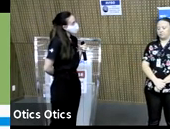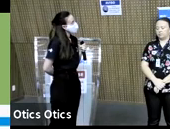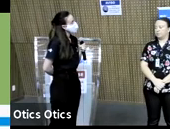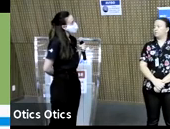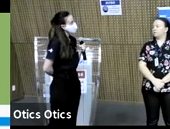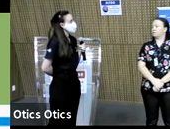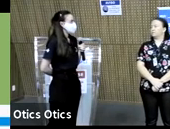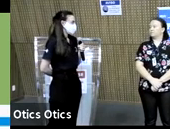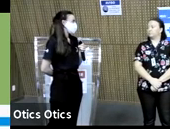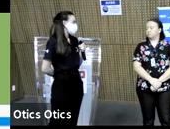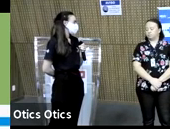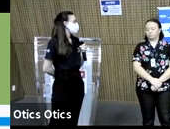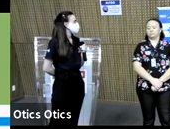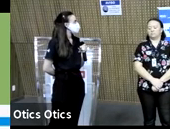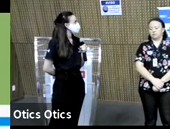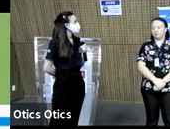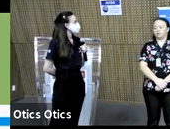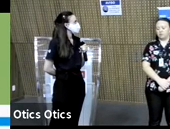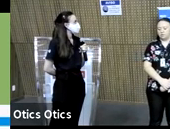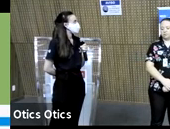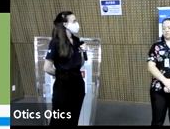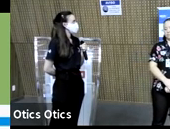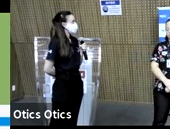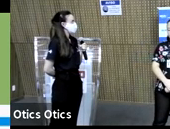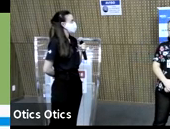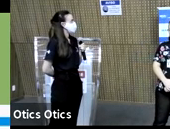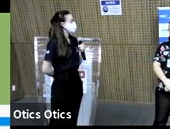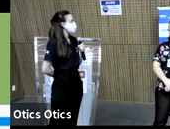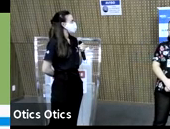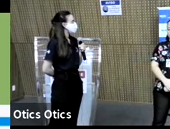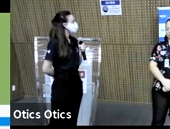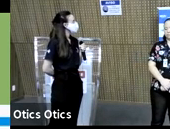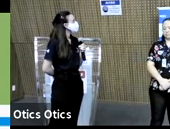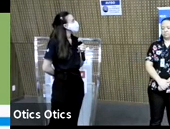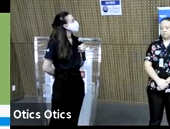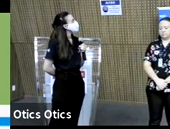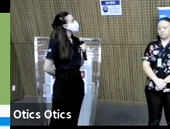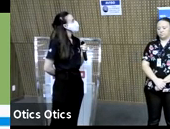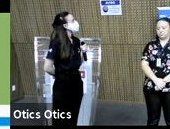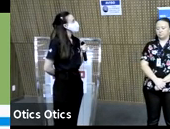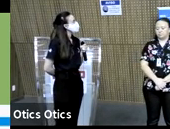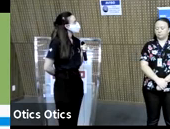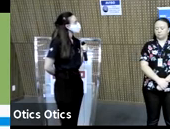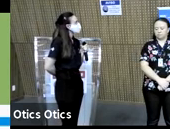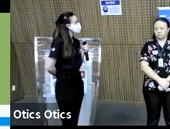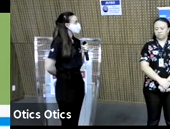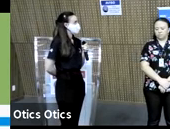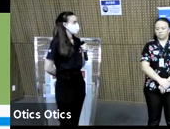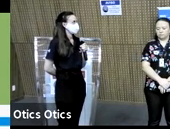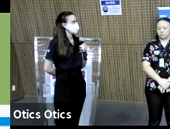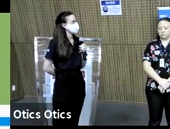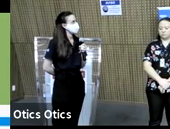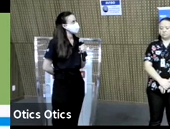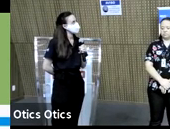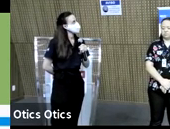que isso seja uma falta de cadastro também, uma falta de registro adequado. Em relação ao preenchimento de marcador